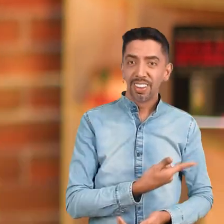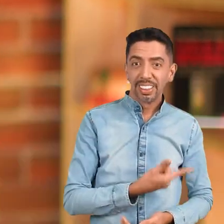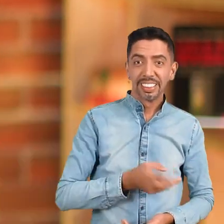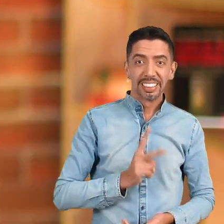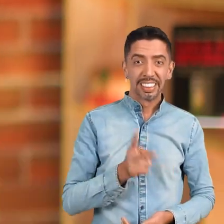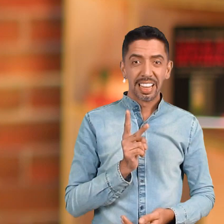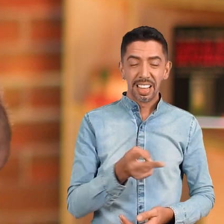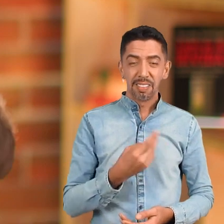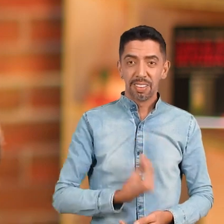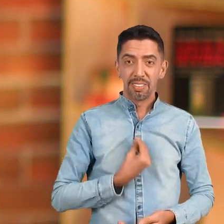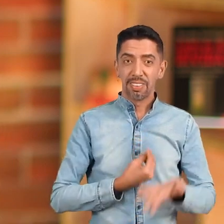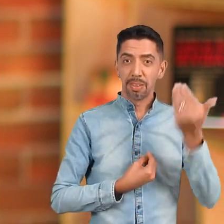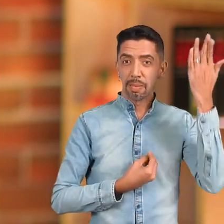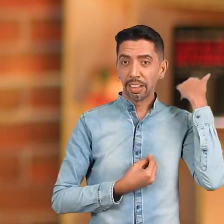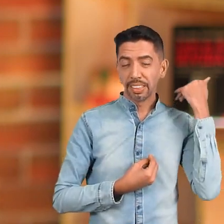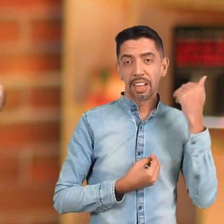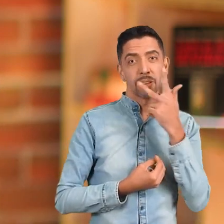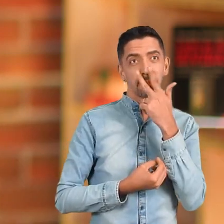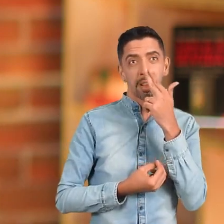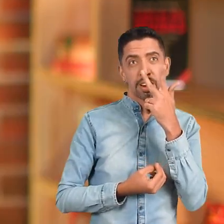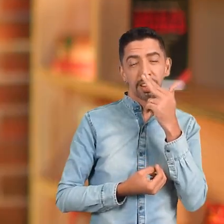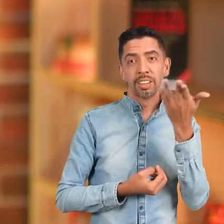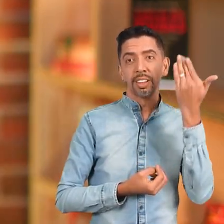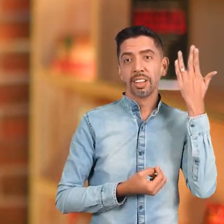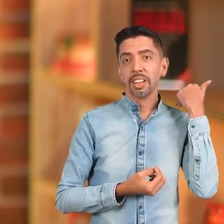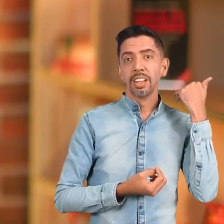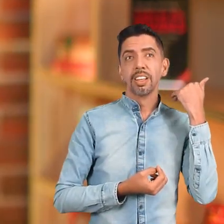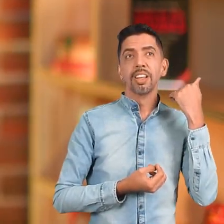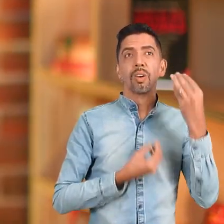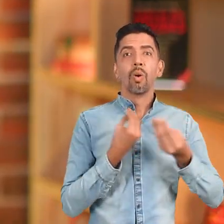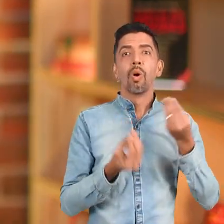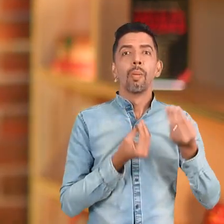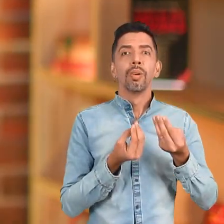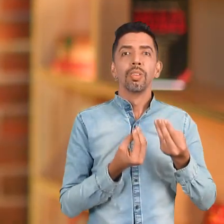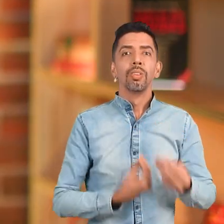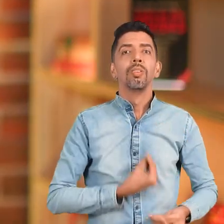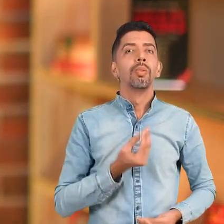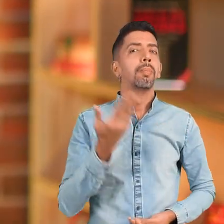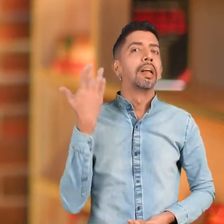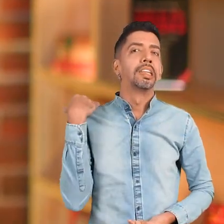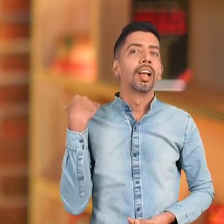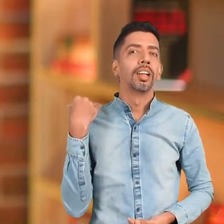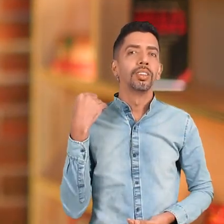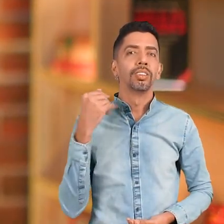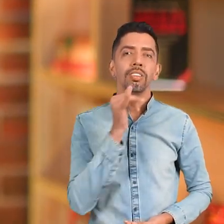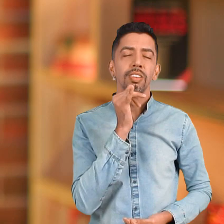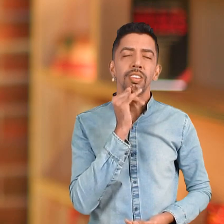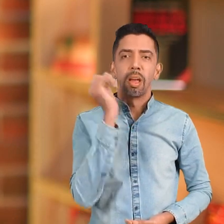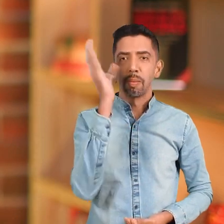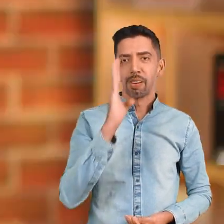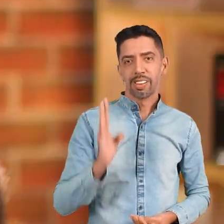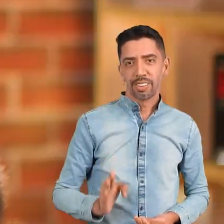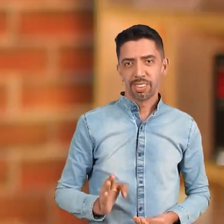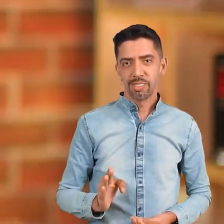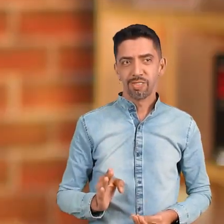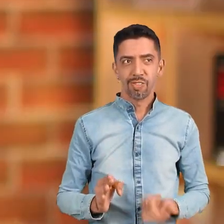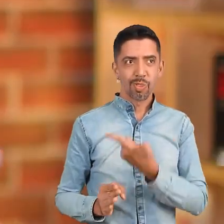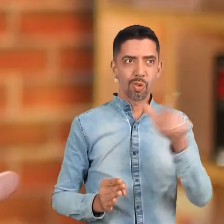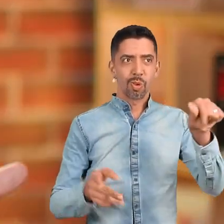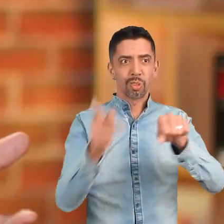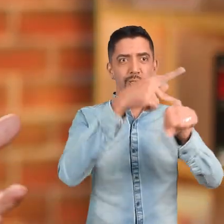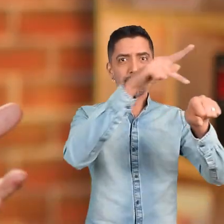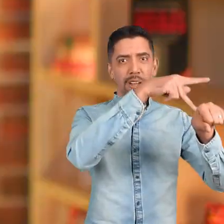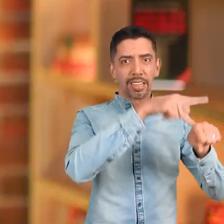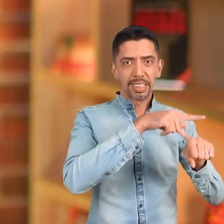hoje. Antes nós estávamos lá na nossa aldeia, né? Estávamos no Brasil e para chegar às comunicações dos outros países aqui demorava às